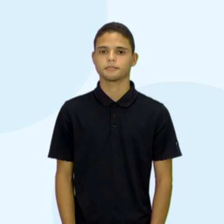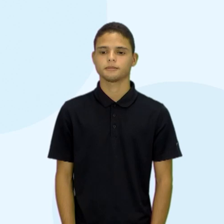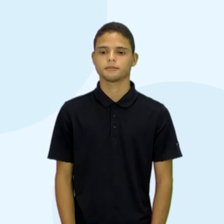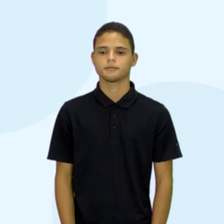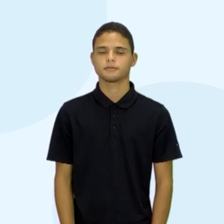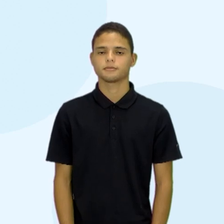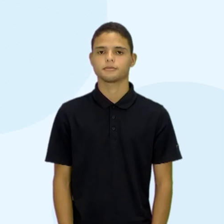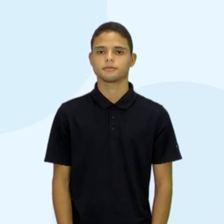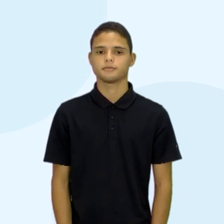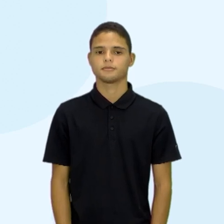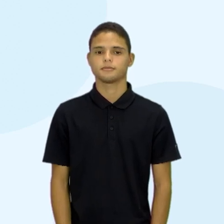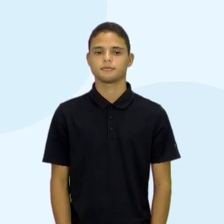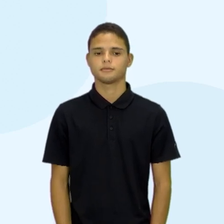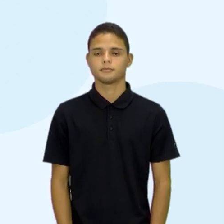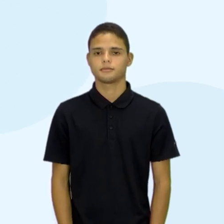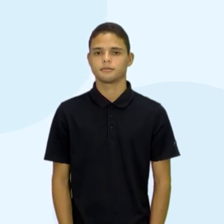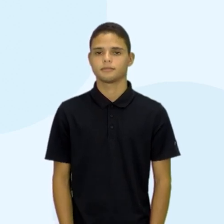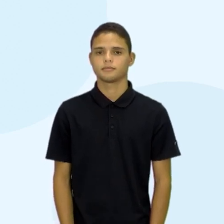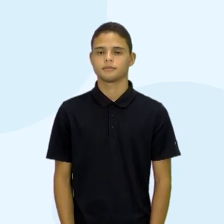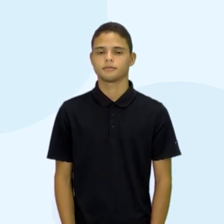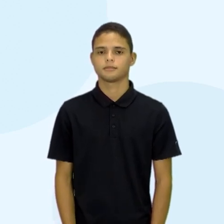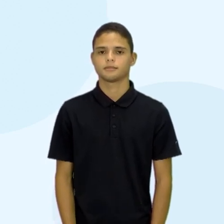E aí